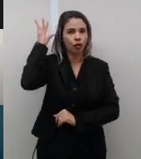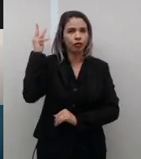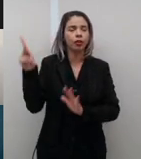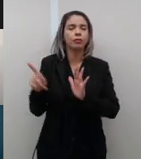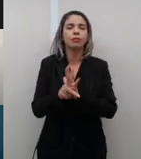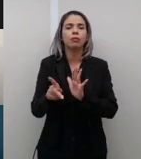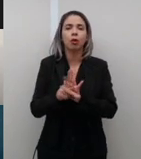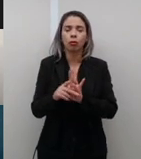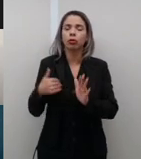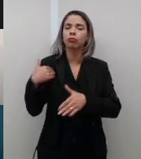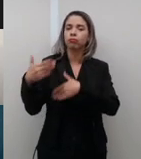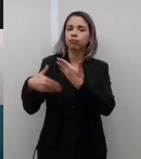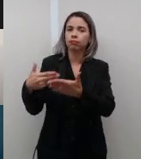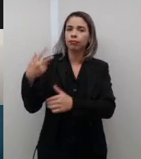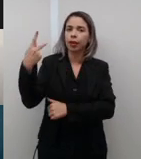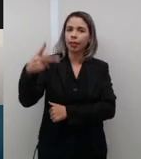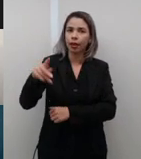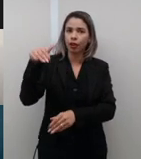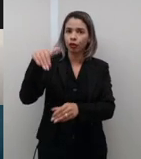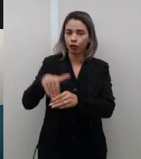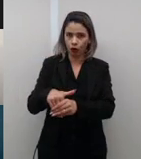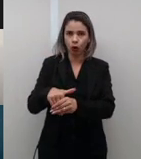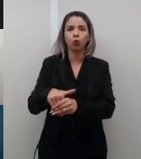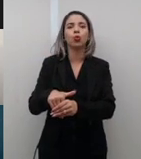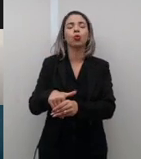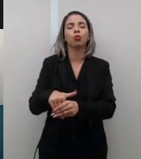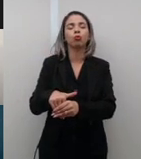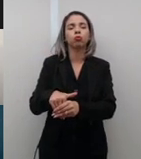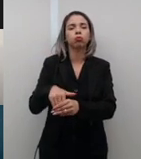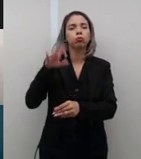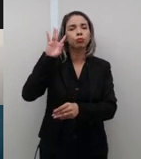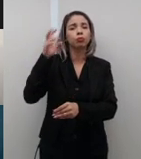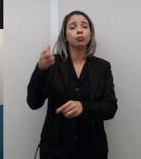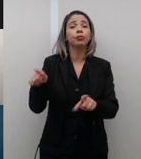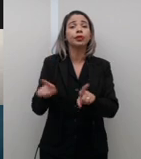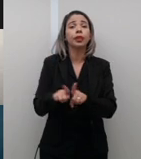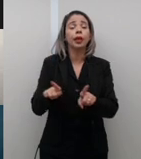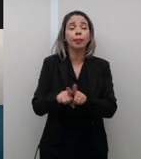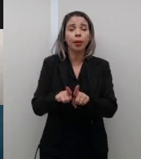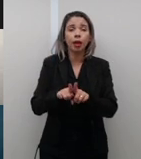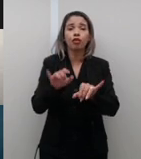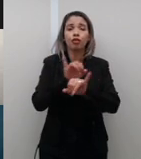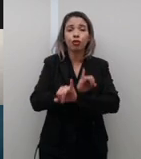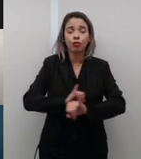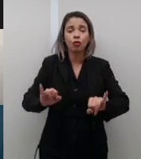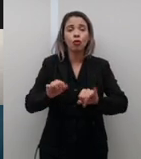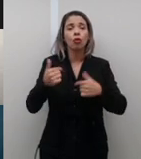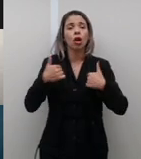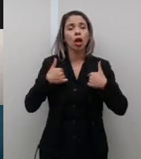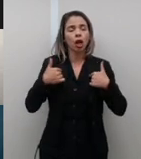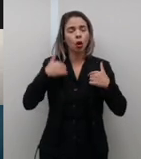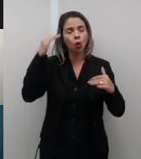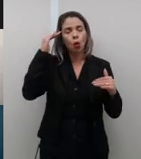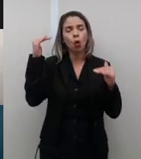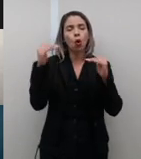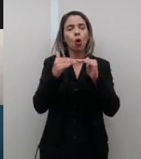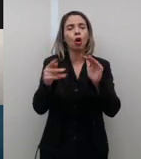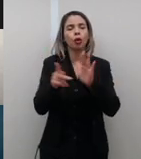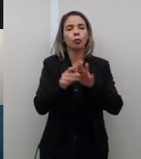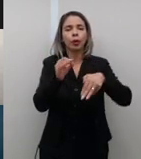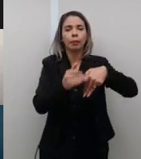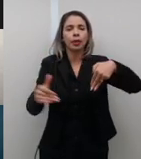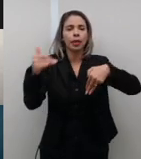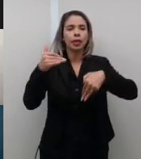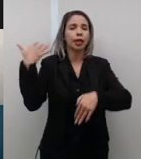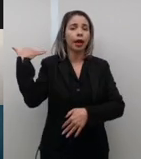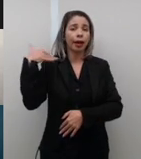encaminhamento do voto nesse sentido. Assim também gostaria de consignar a minhas saudações à ministra Carmen Lúcia, à ministra Rosa